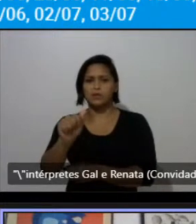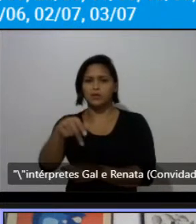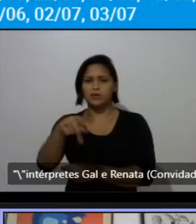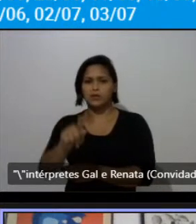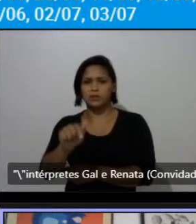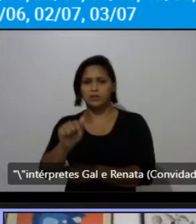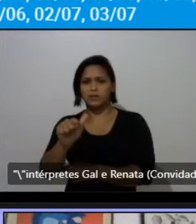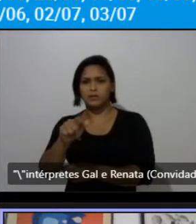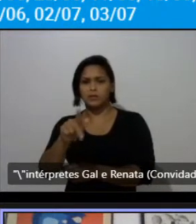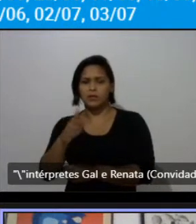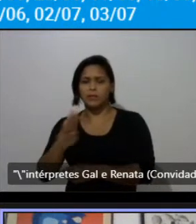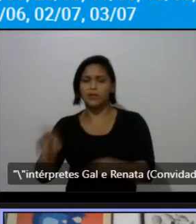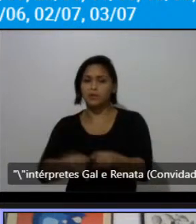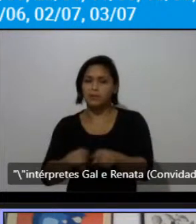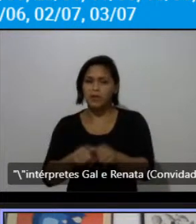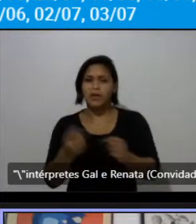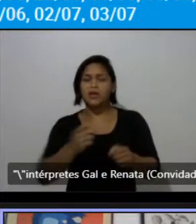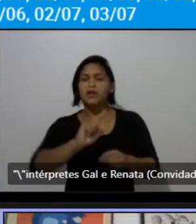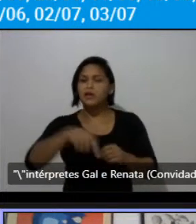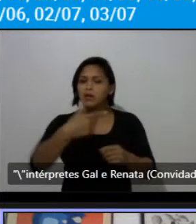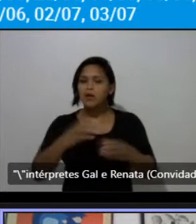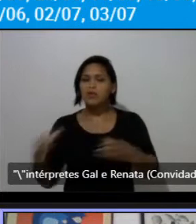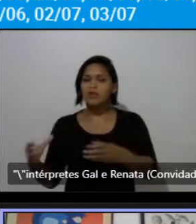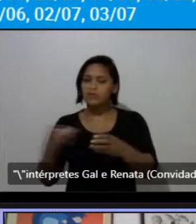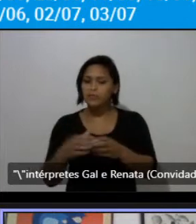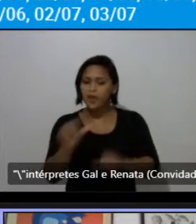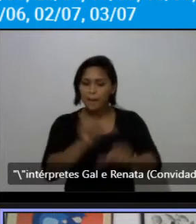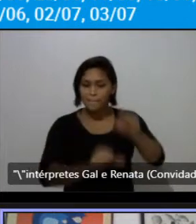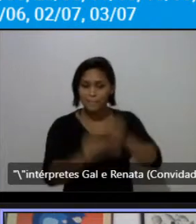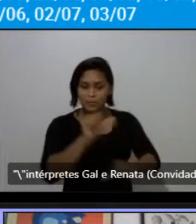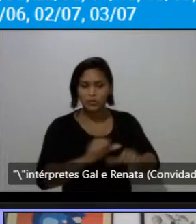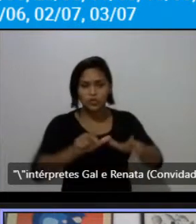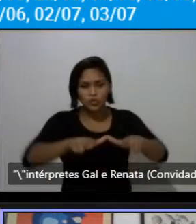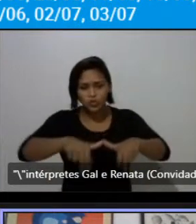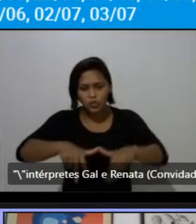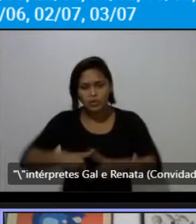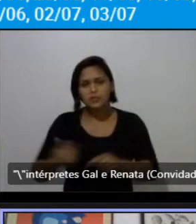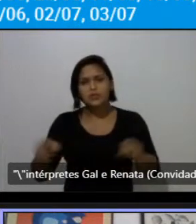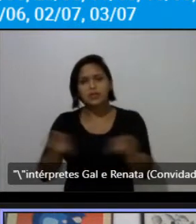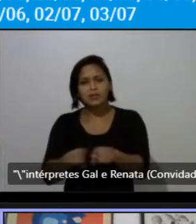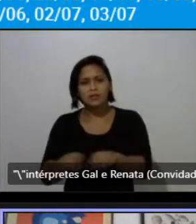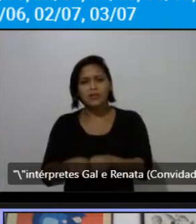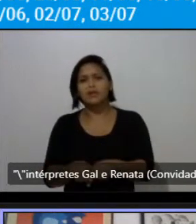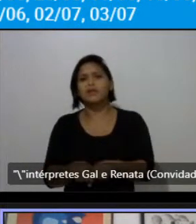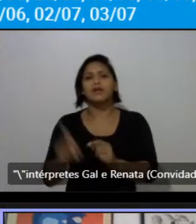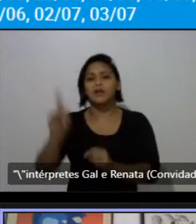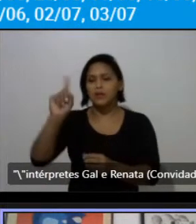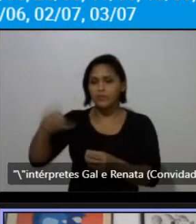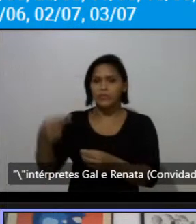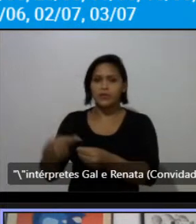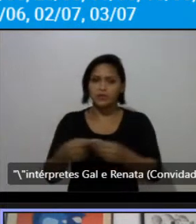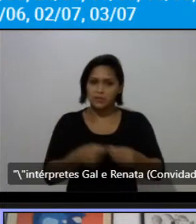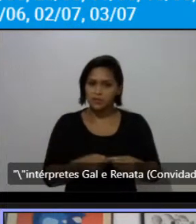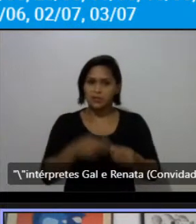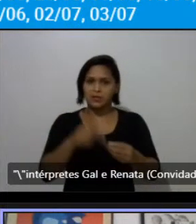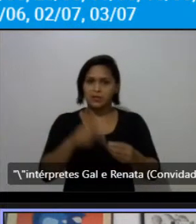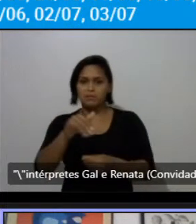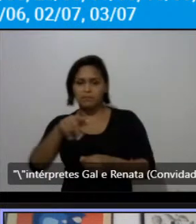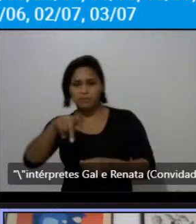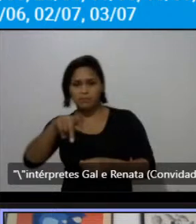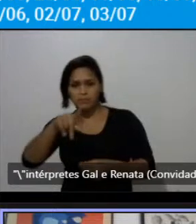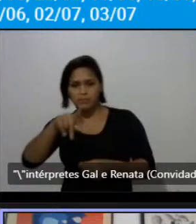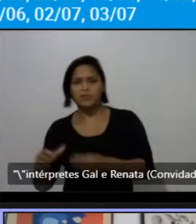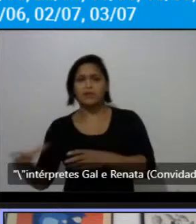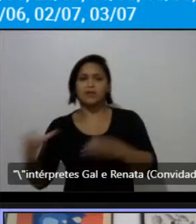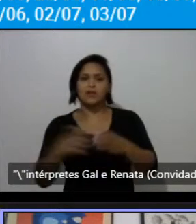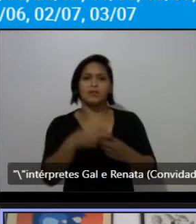coletivo Mixigenação, que é um coletivo que atualmente hoje transita entre Pinda e o acampamento, né,